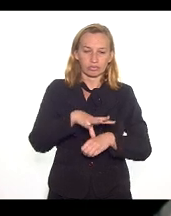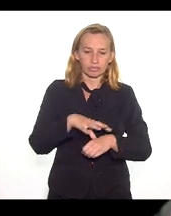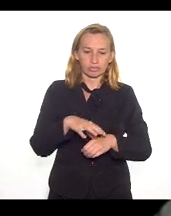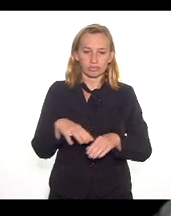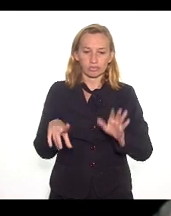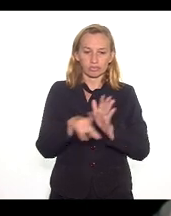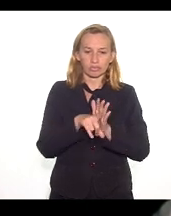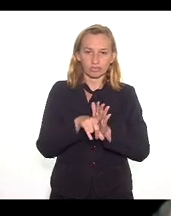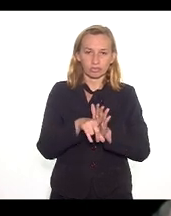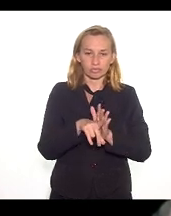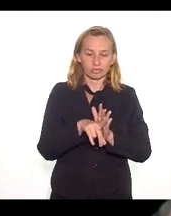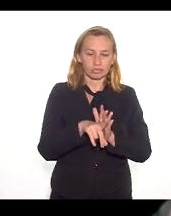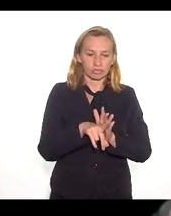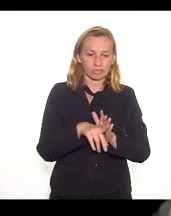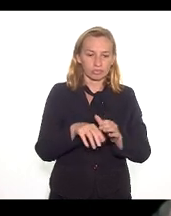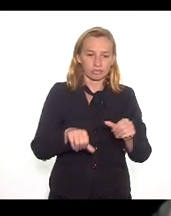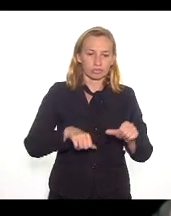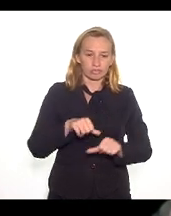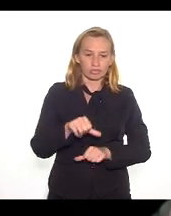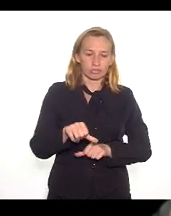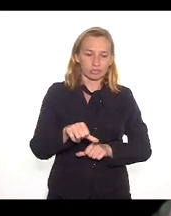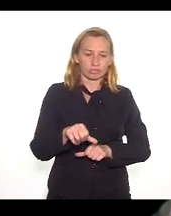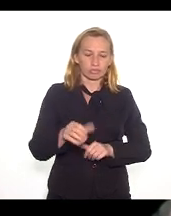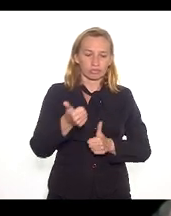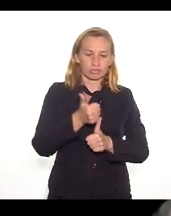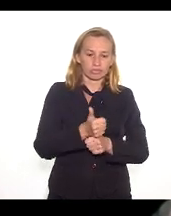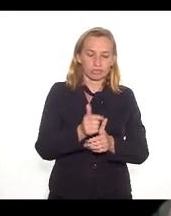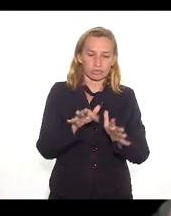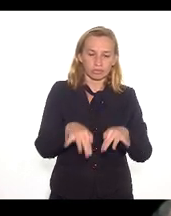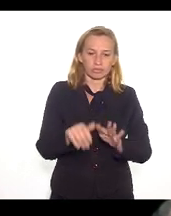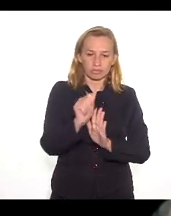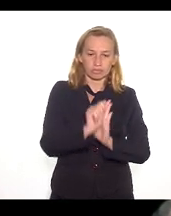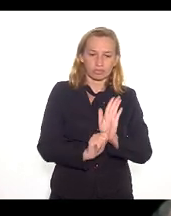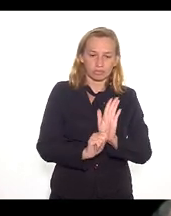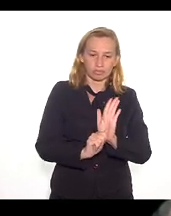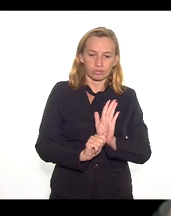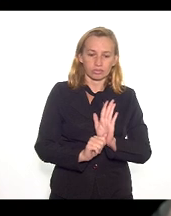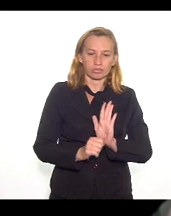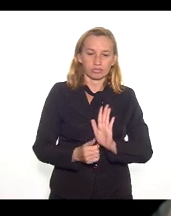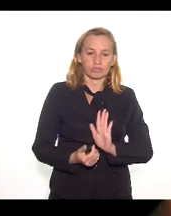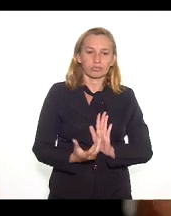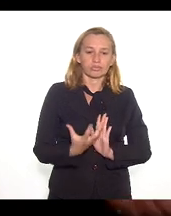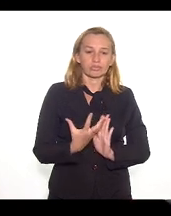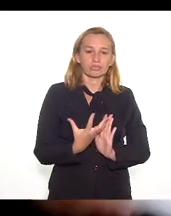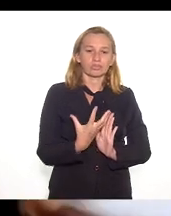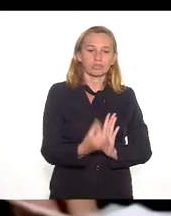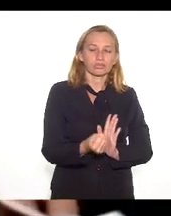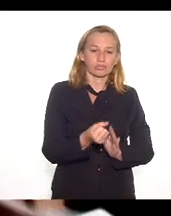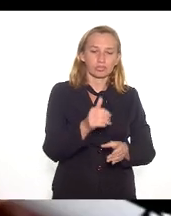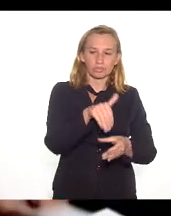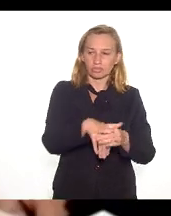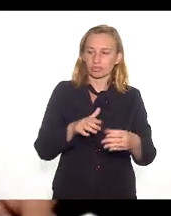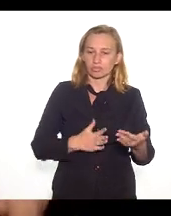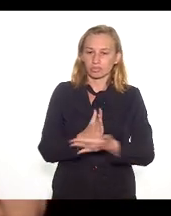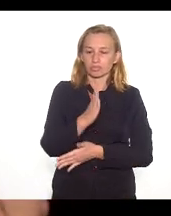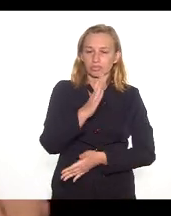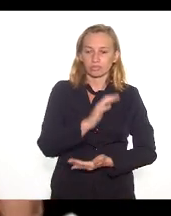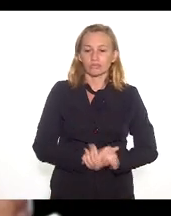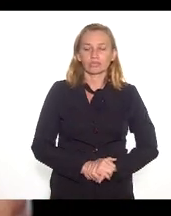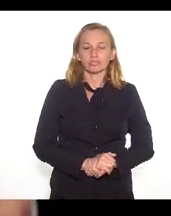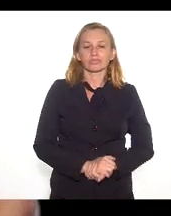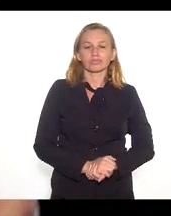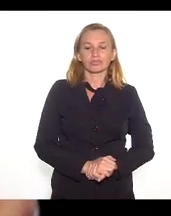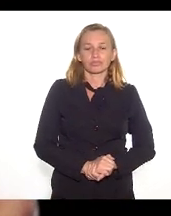Legislativa, transformando em um substitutivo conforme a final de redação que a presidência defere. Se os que aprovam, eles estão aprovados, vai